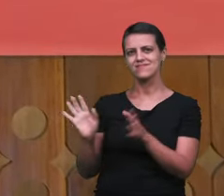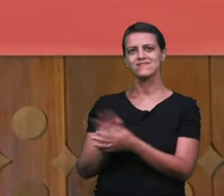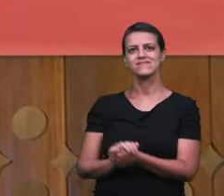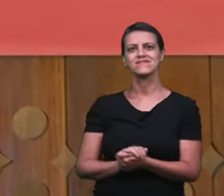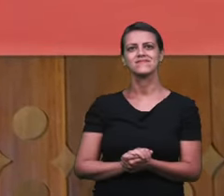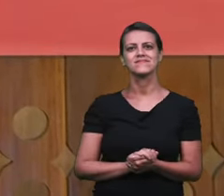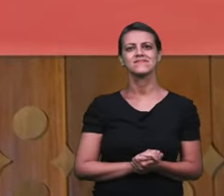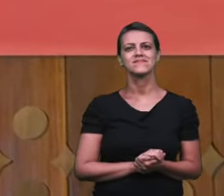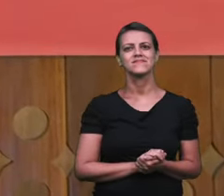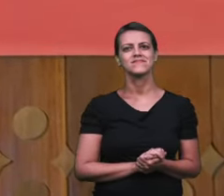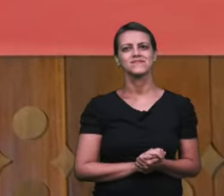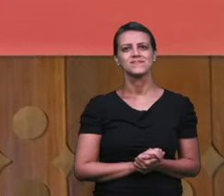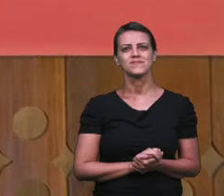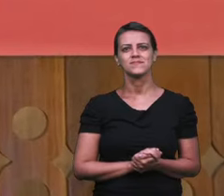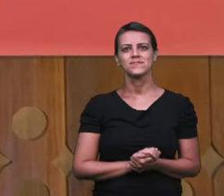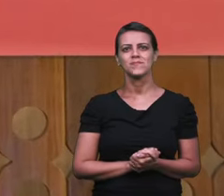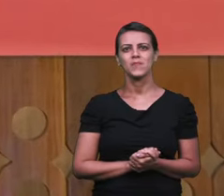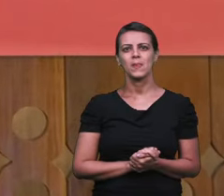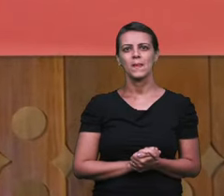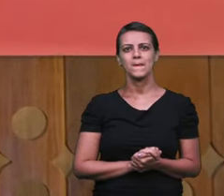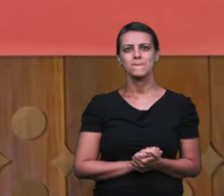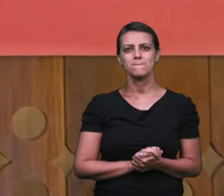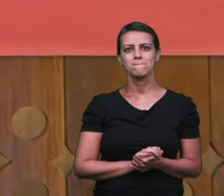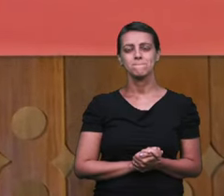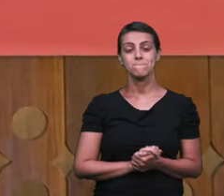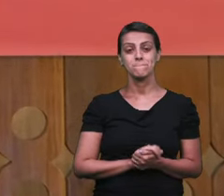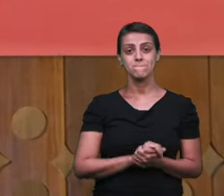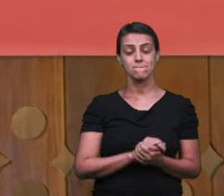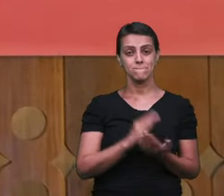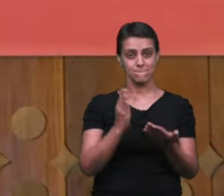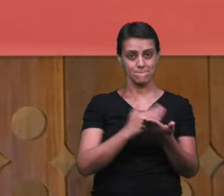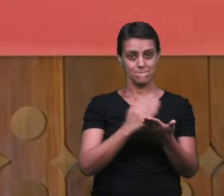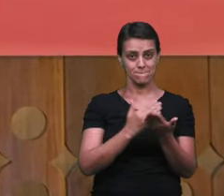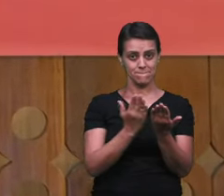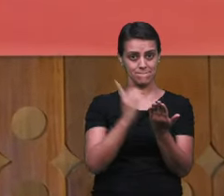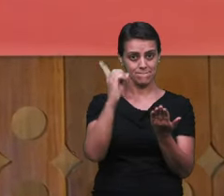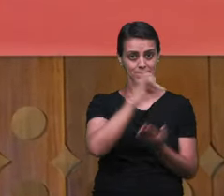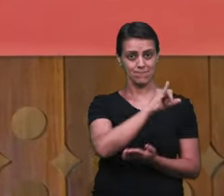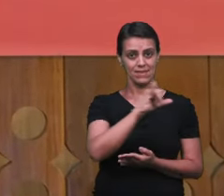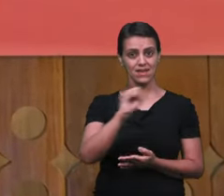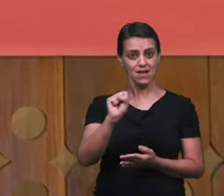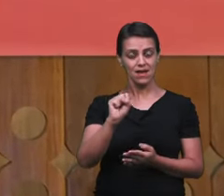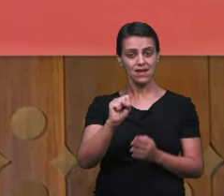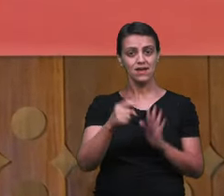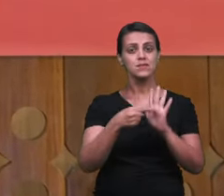Naquele dia, diz Isaías, a grande trombeta